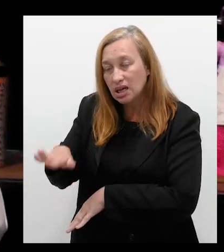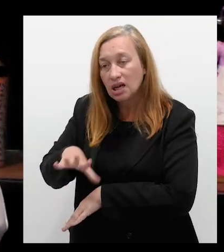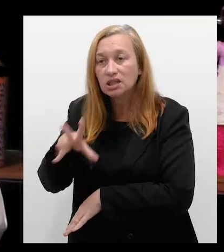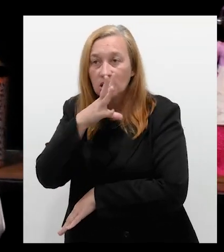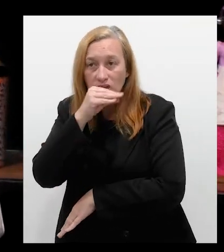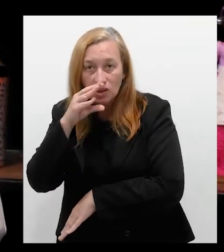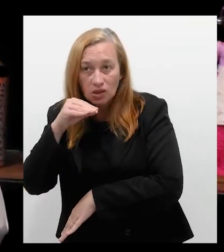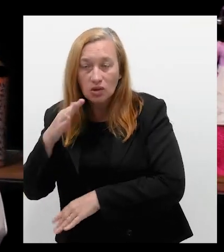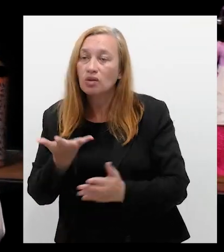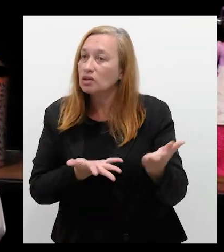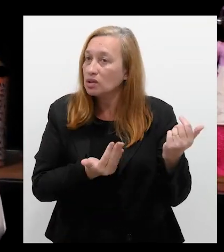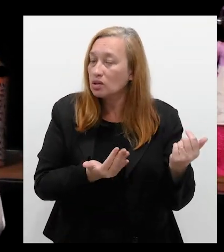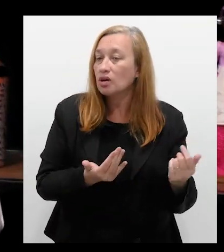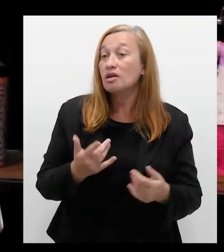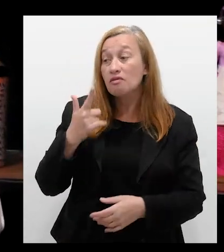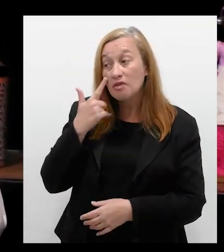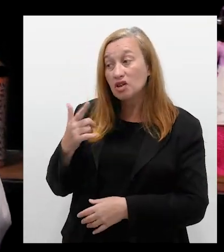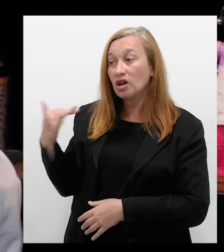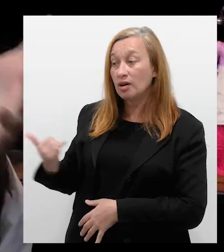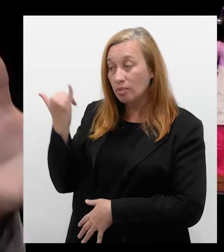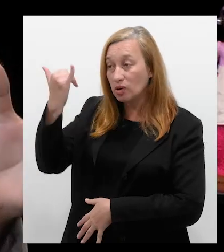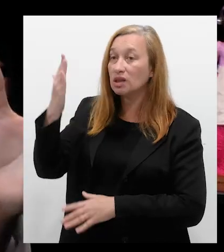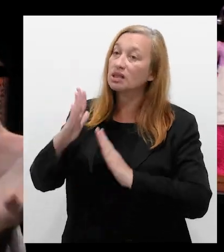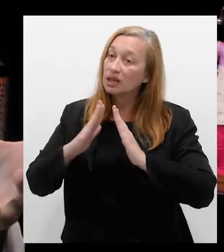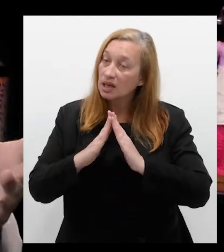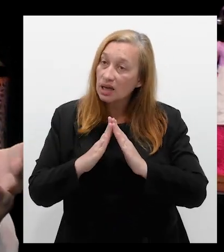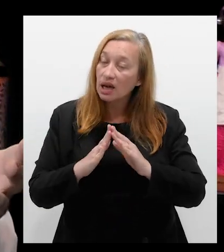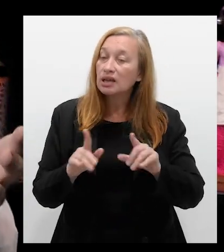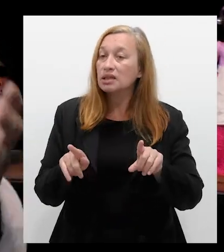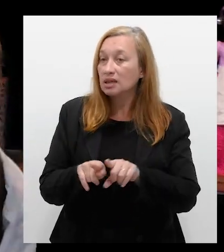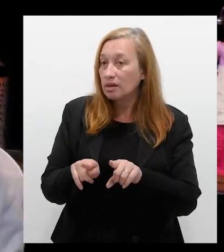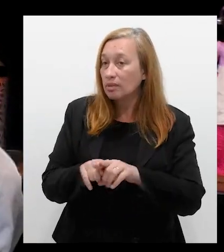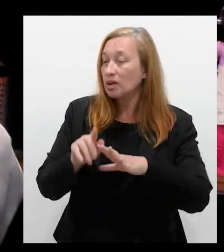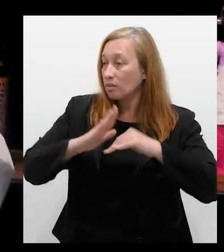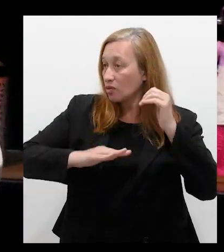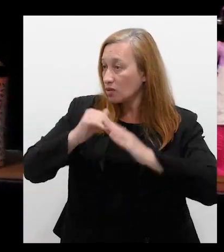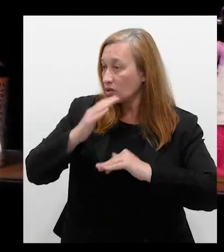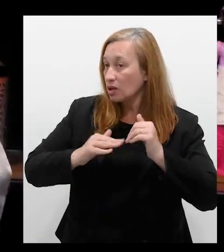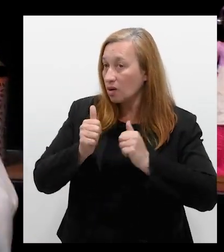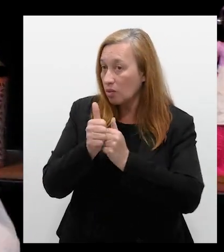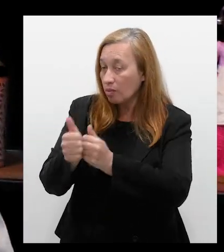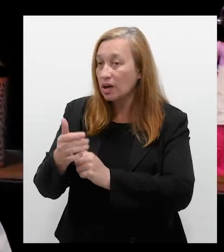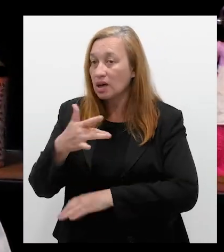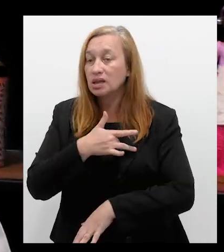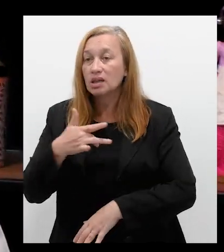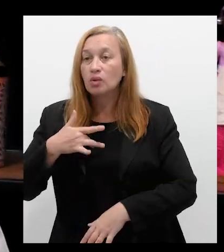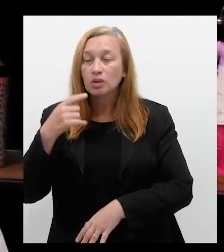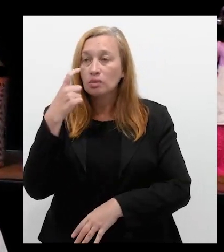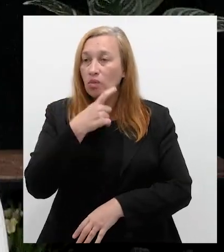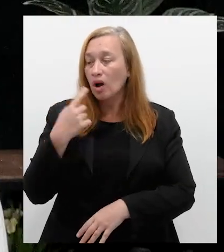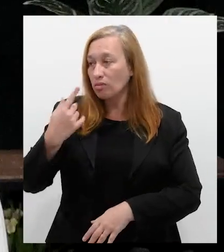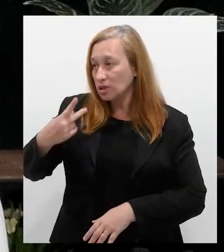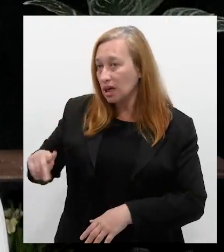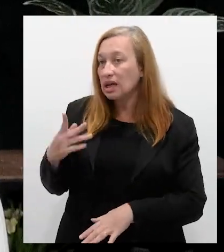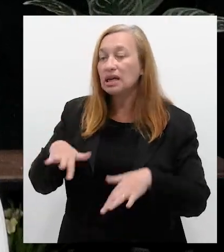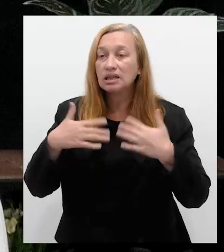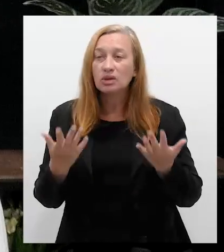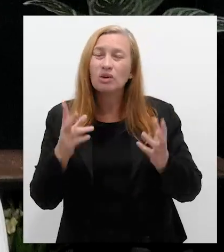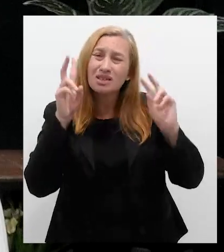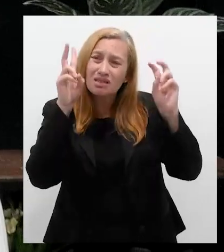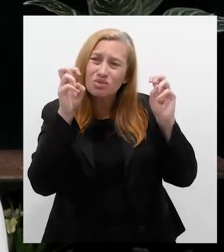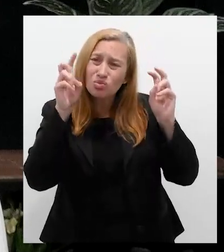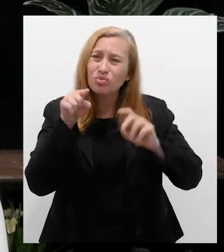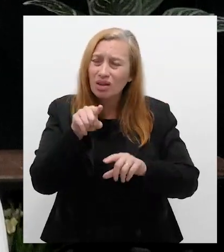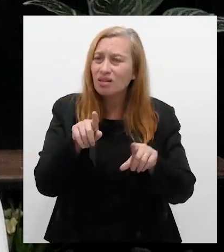esse jovem, de forma que ele entenda a importância em casa e no profissional de que ele acompanhe a saúde bucal dele. Quer dizer,